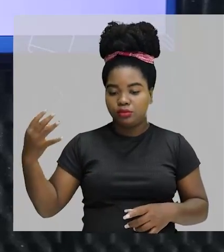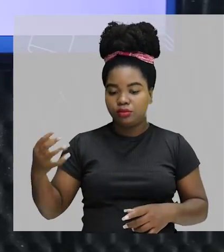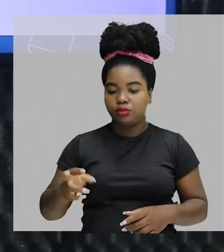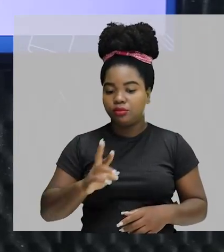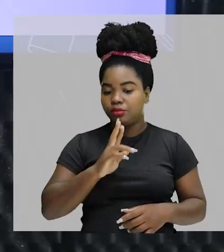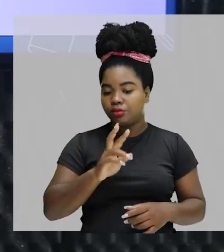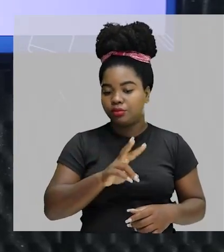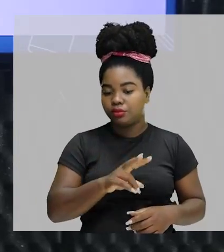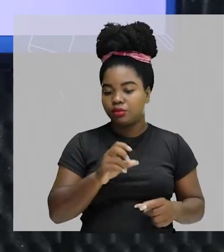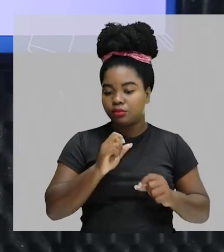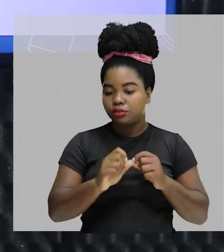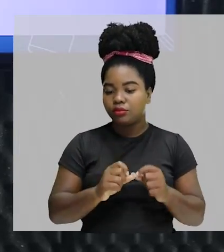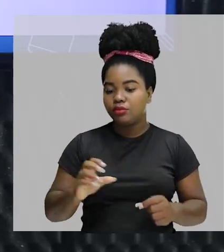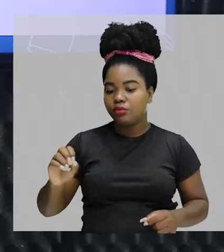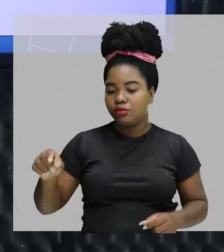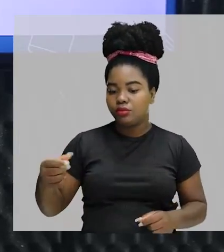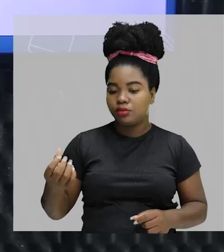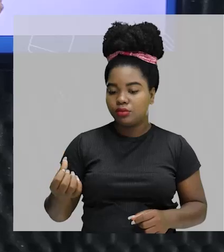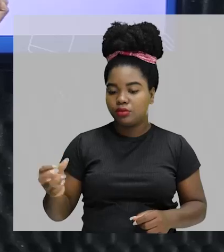da potência dá